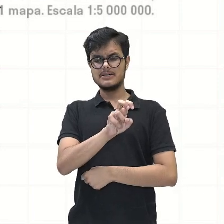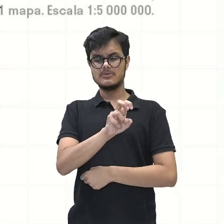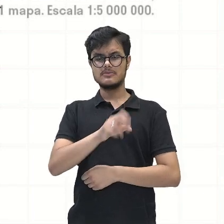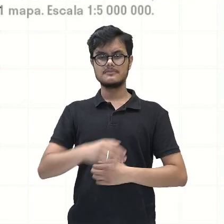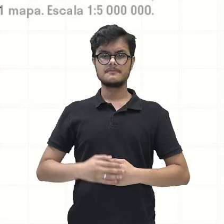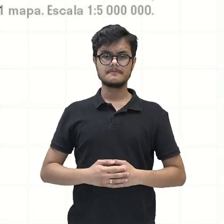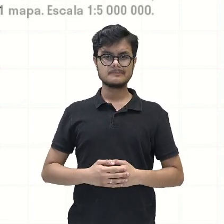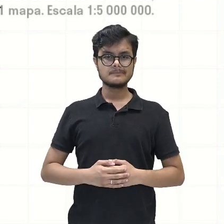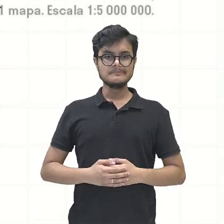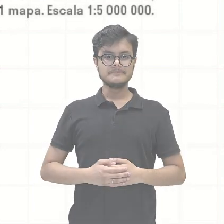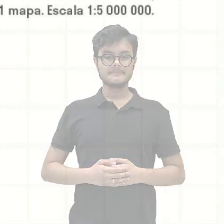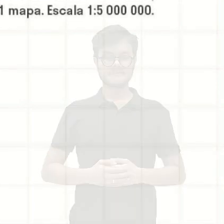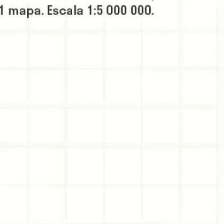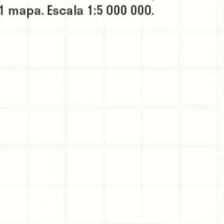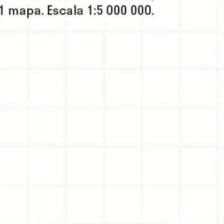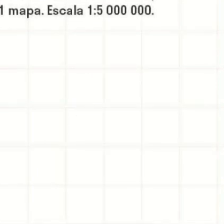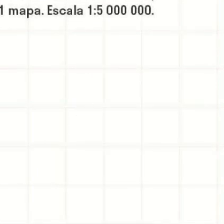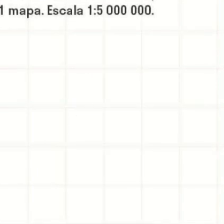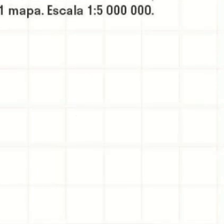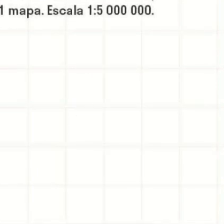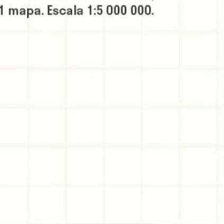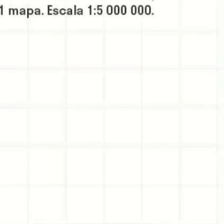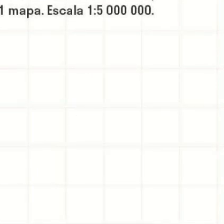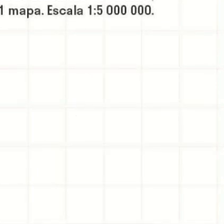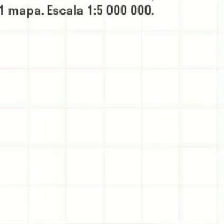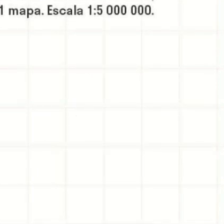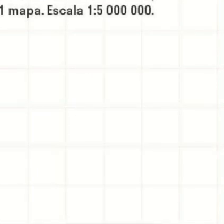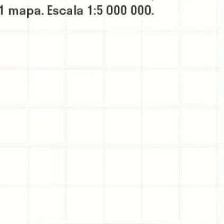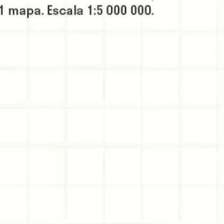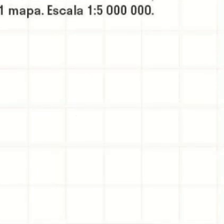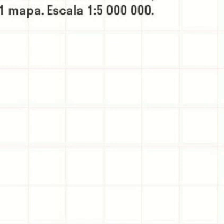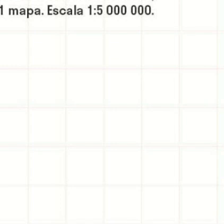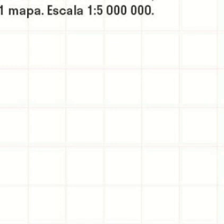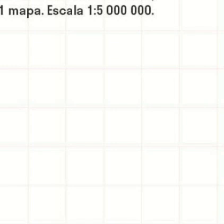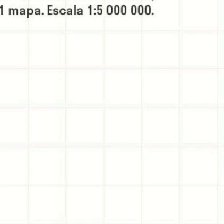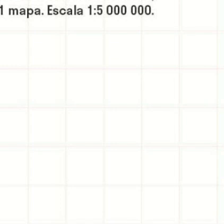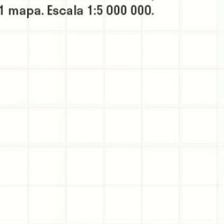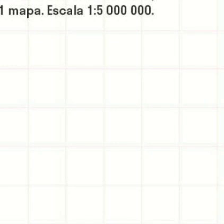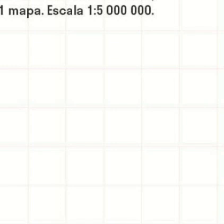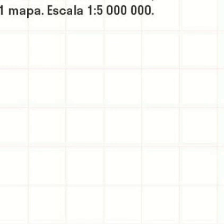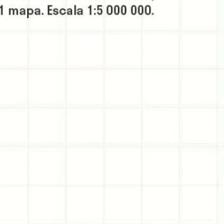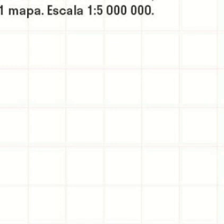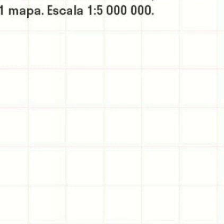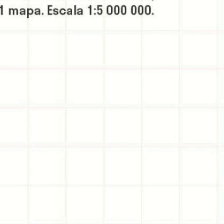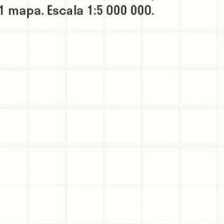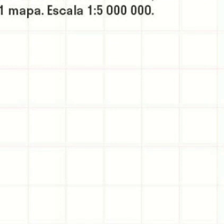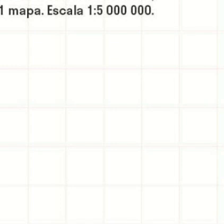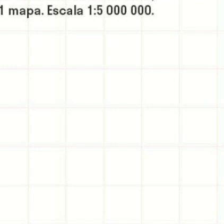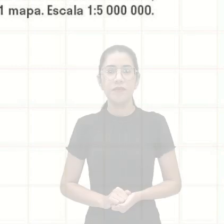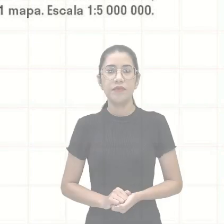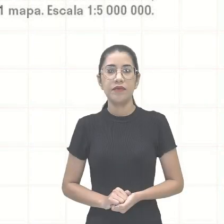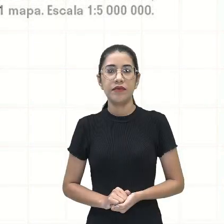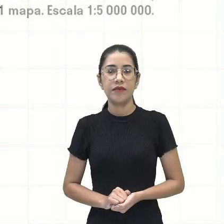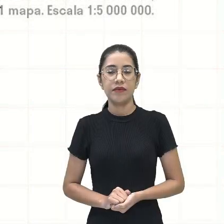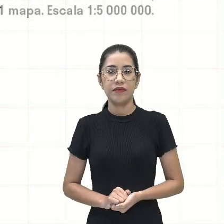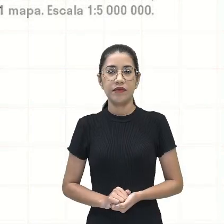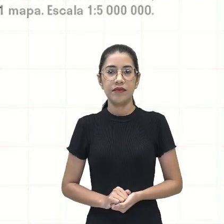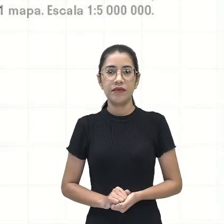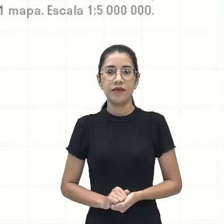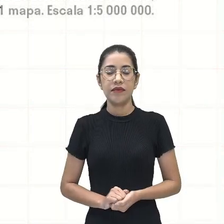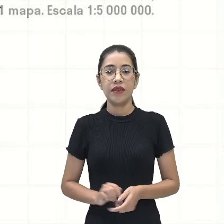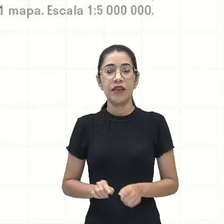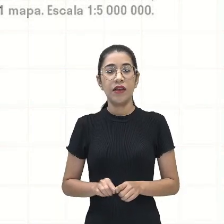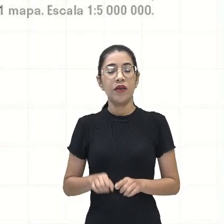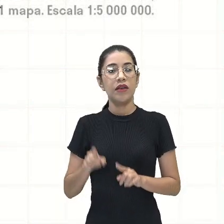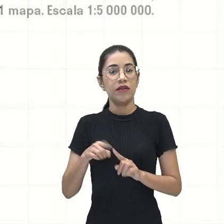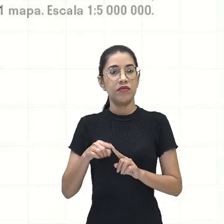Celsius. E tem bastante umidade aí, onde há a ocorrência do clima quente e úmido. Do clima